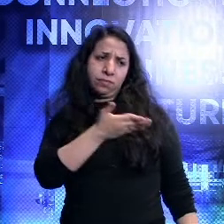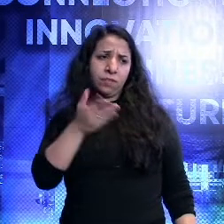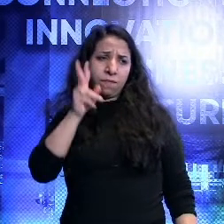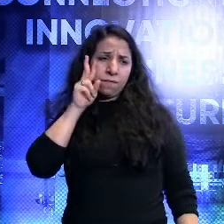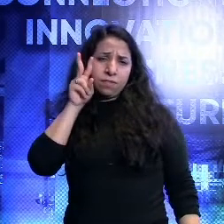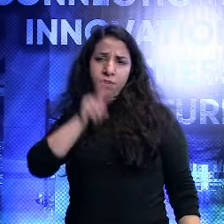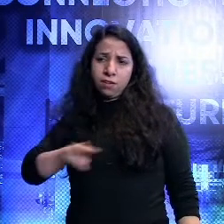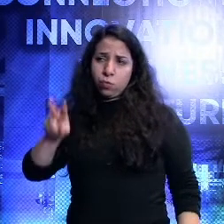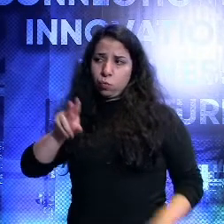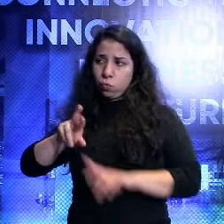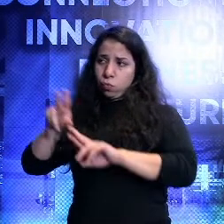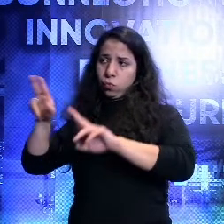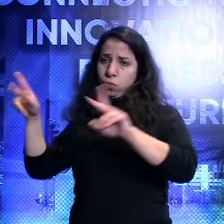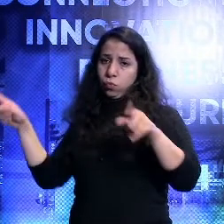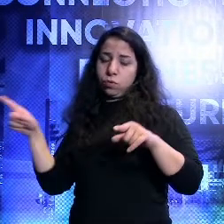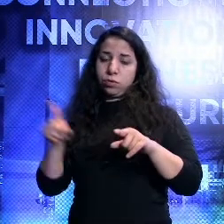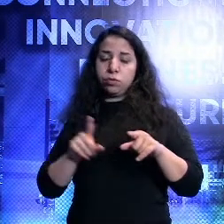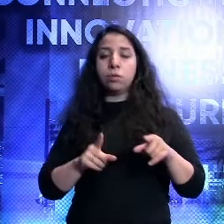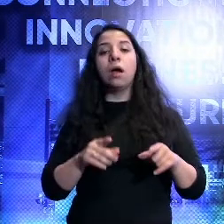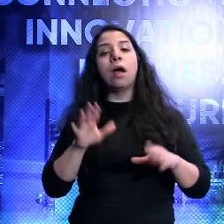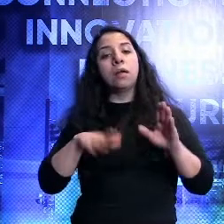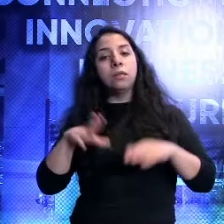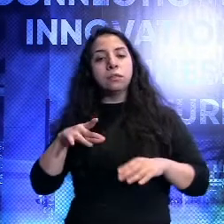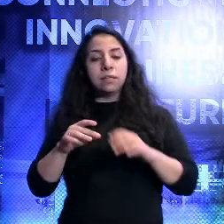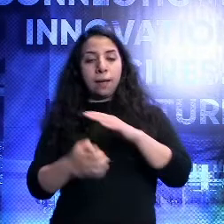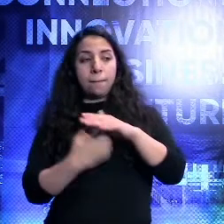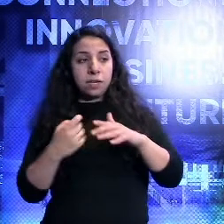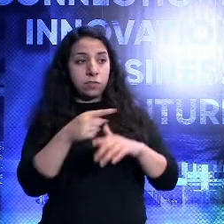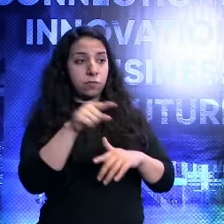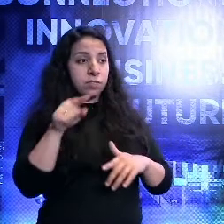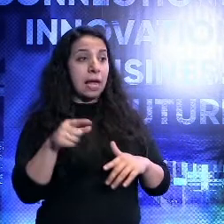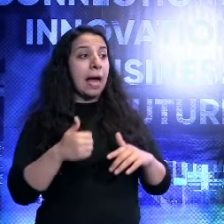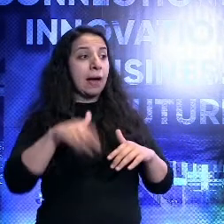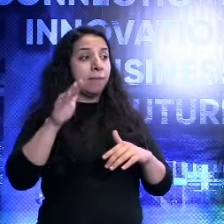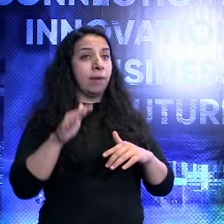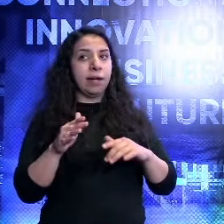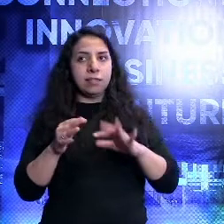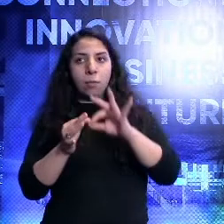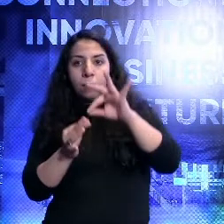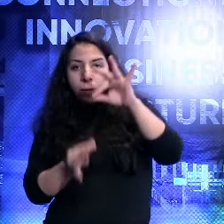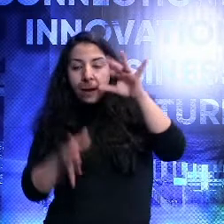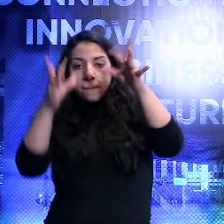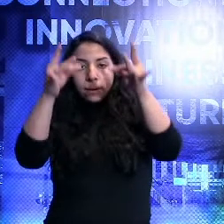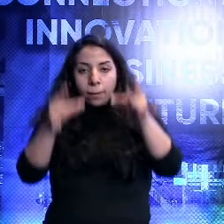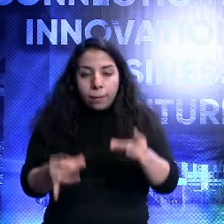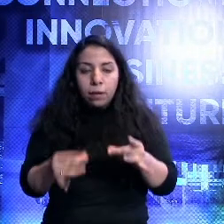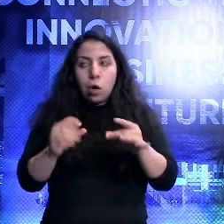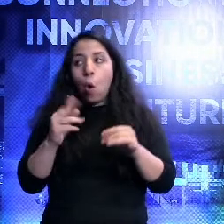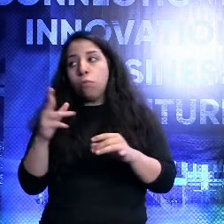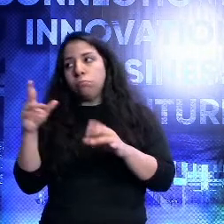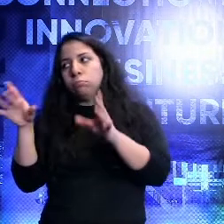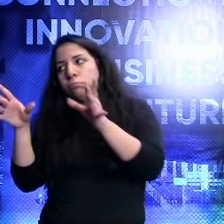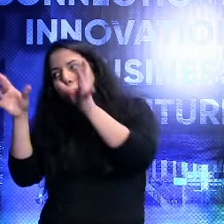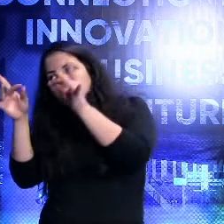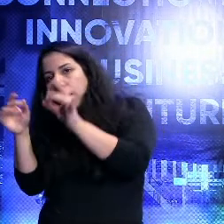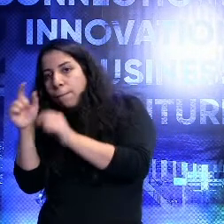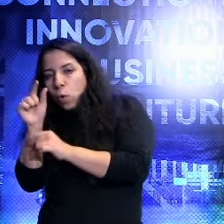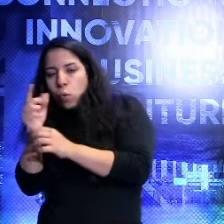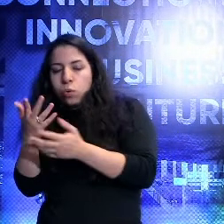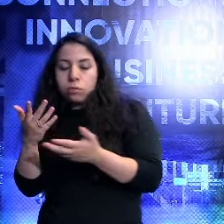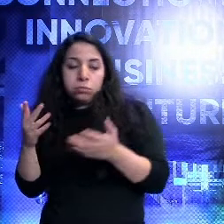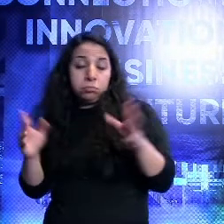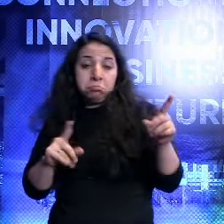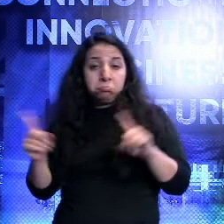mais completa, uma ficha menos completa, ou com atributos diferentes que atendem aos objetivos estratégicos que vocês estavam